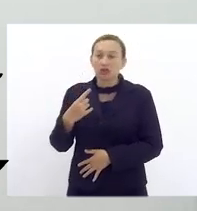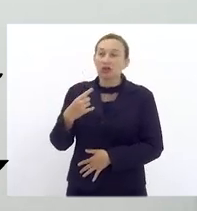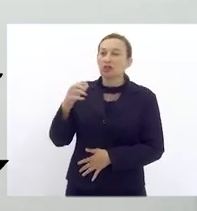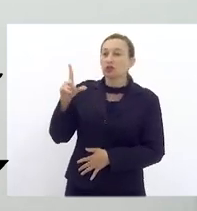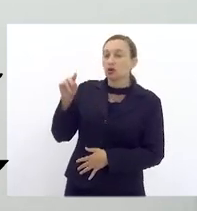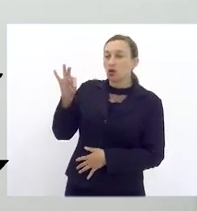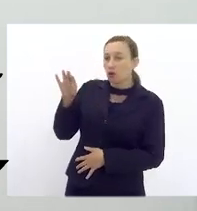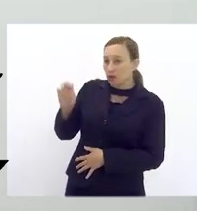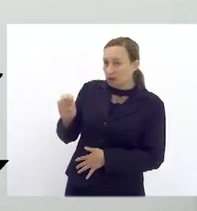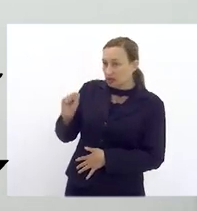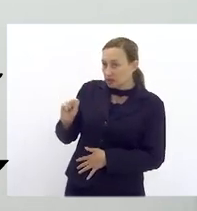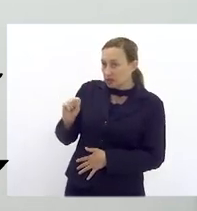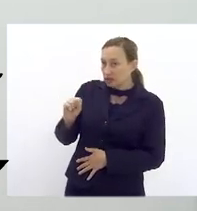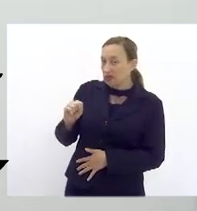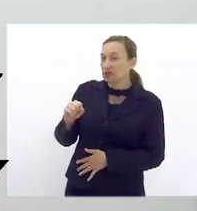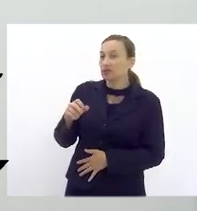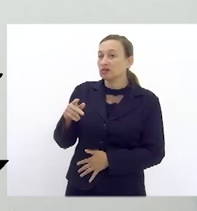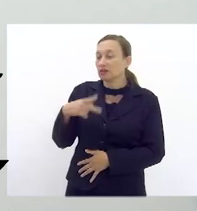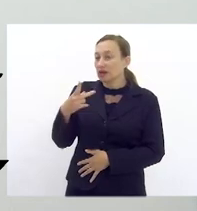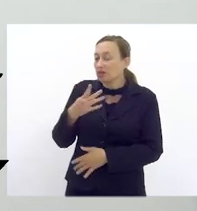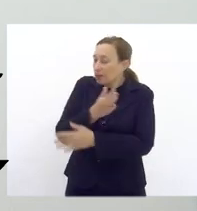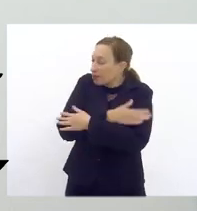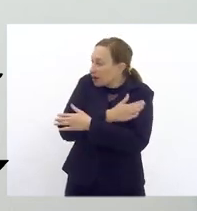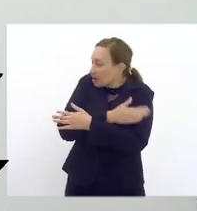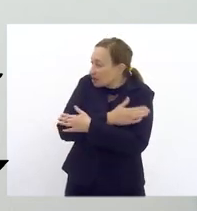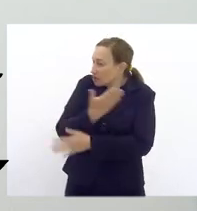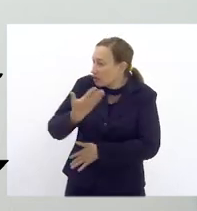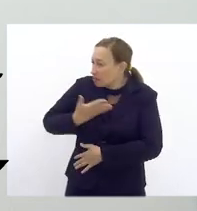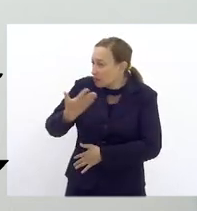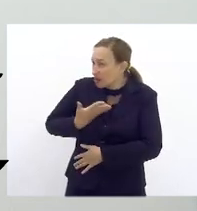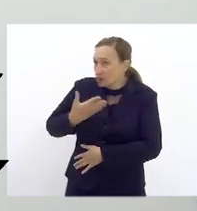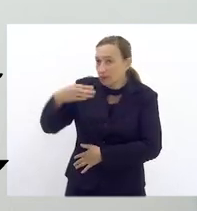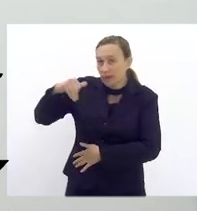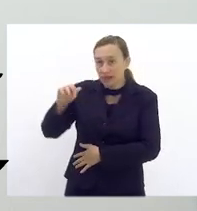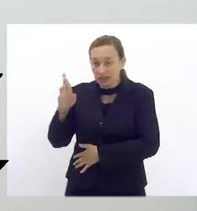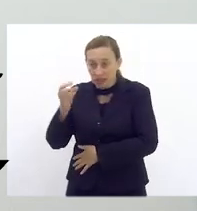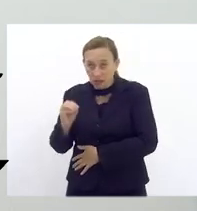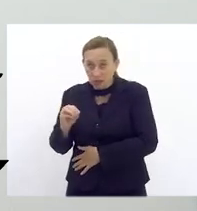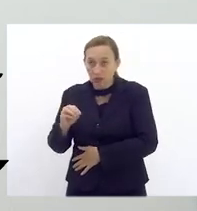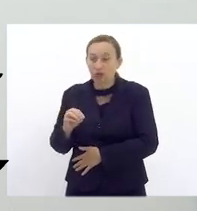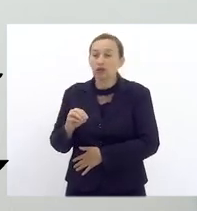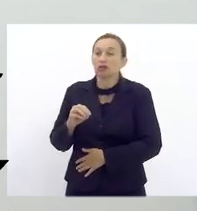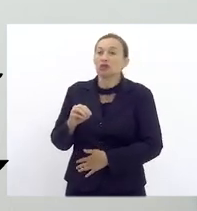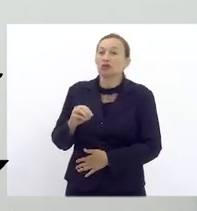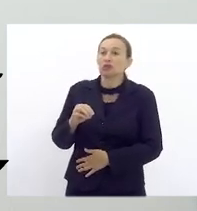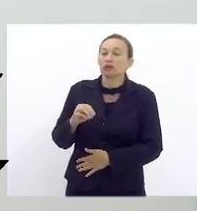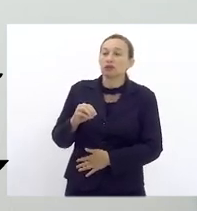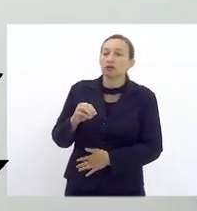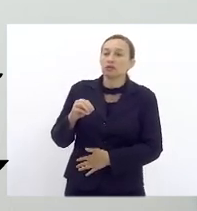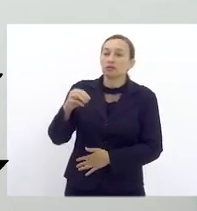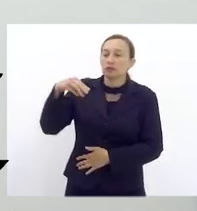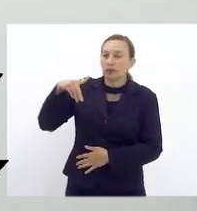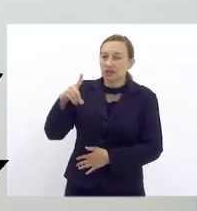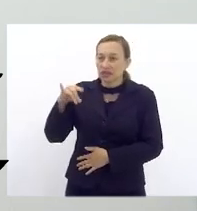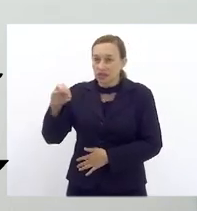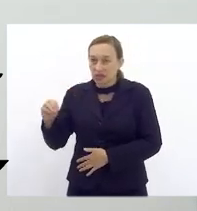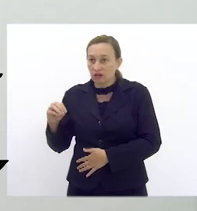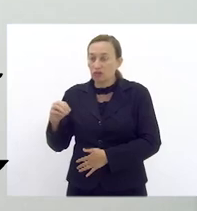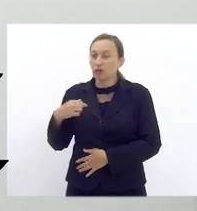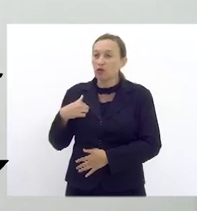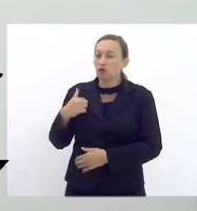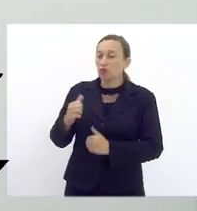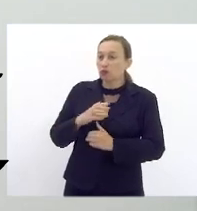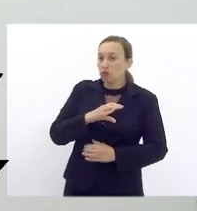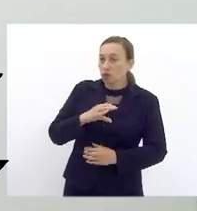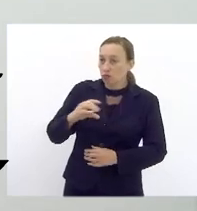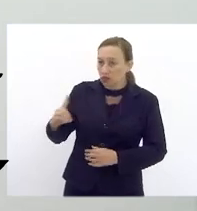Dolores eu quero pedir para que leva o Marcelo Monteiro o meu amigo um grande abraço ou quando o Marcelo Monteiro profissional foi meu coordenador no navio e